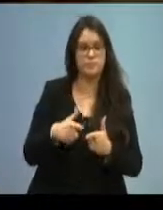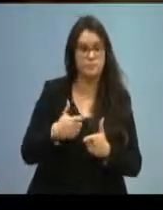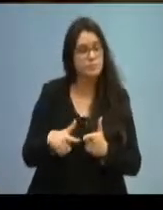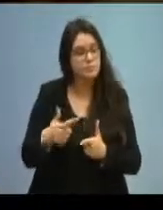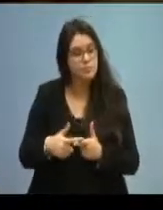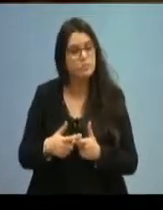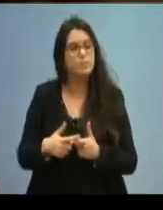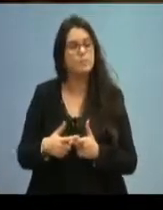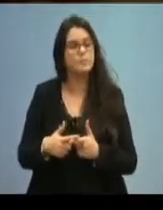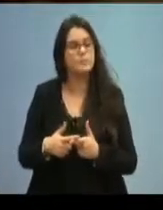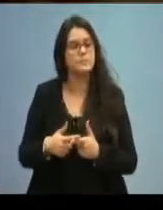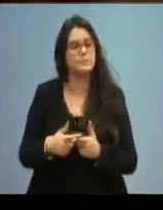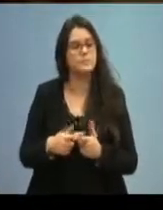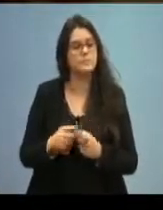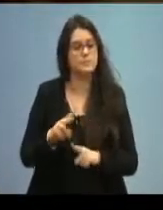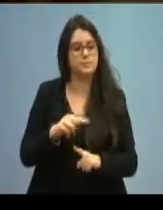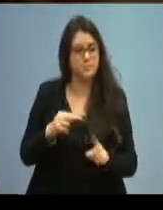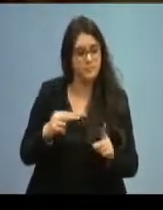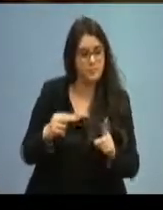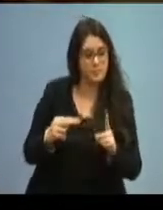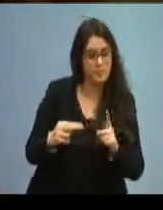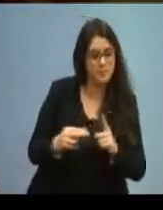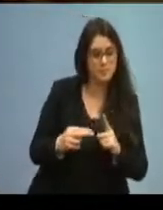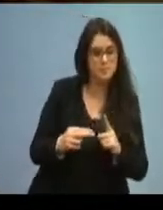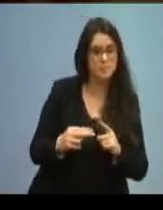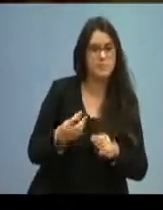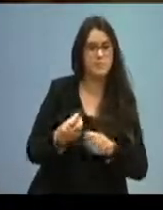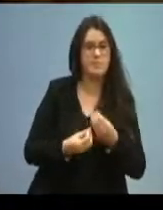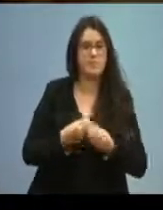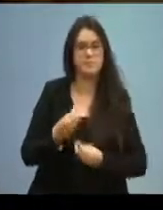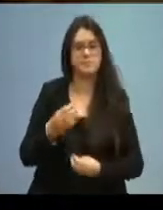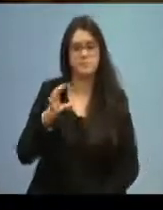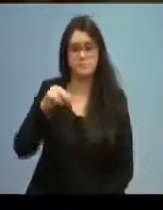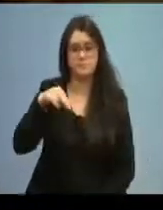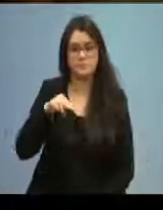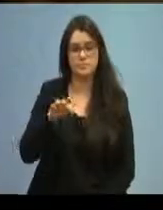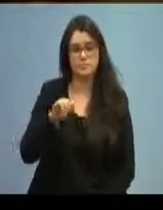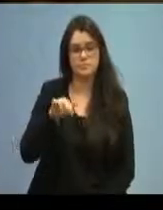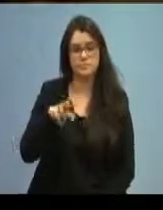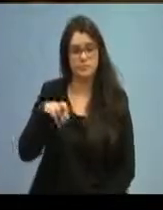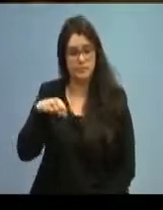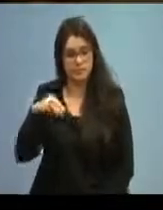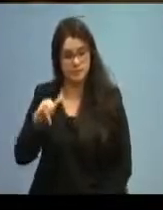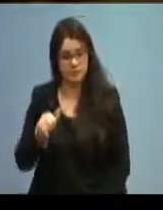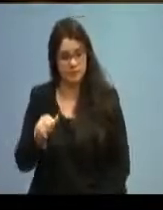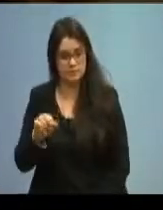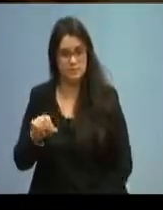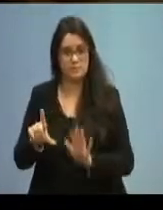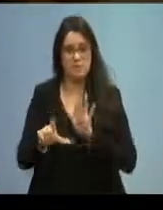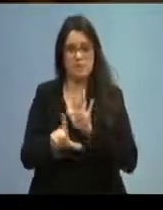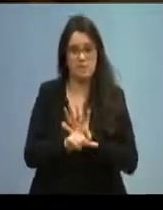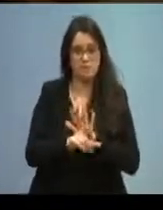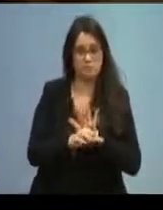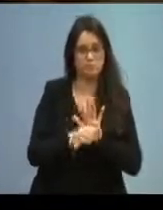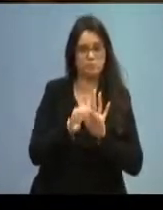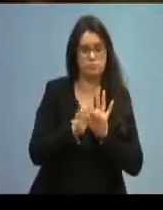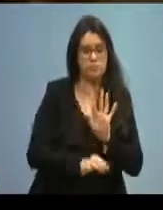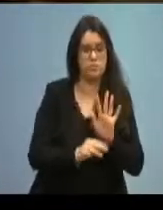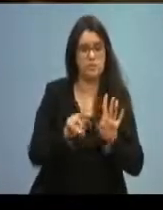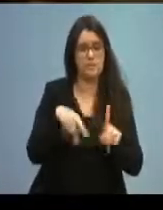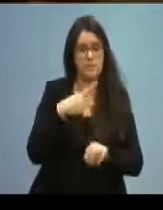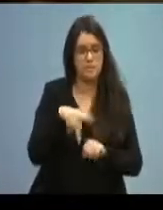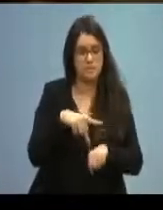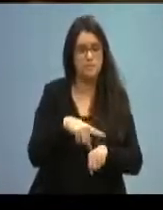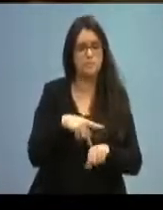do ponto de vista dos instrumentos de conferência legal do próprio plano diretor. Temos problemas